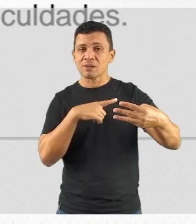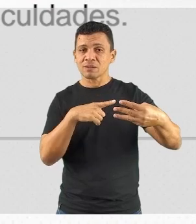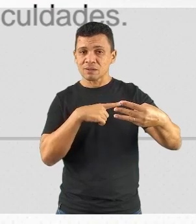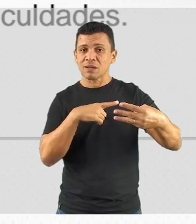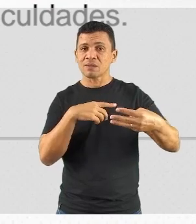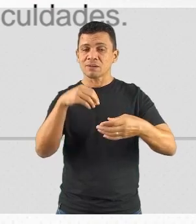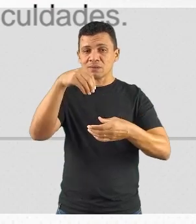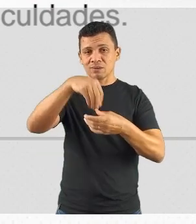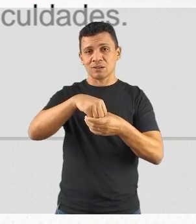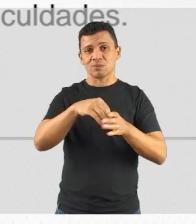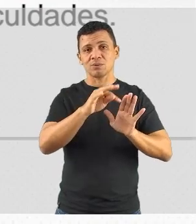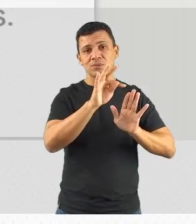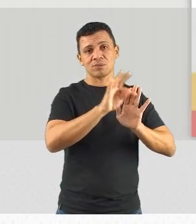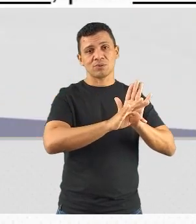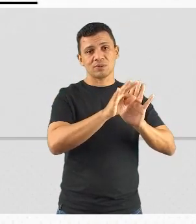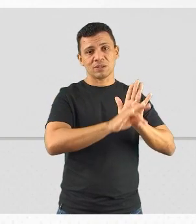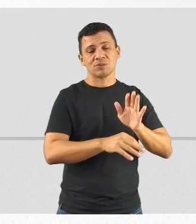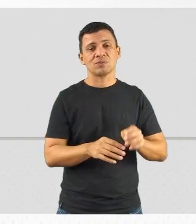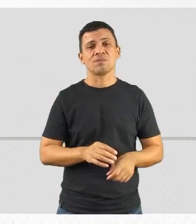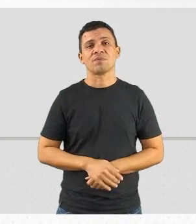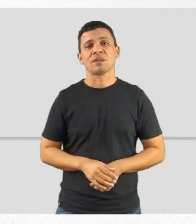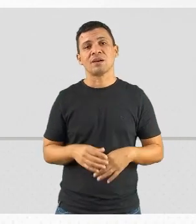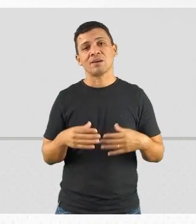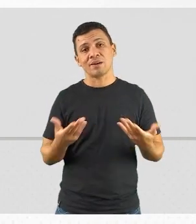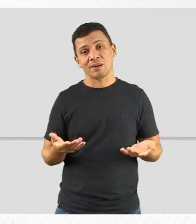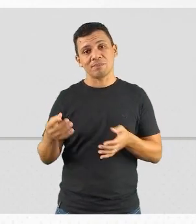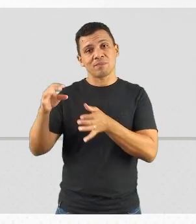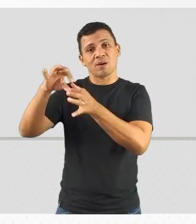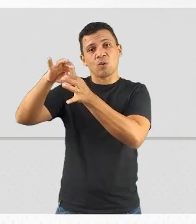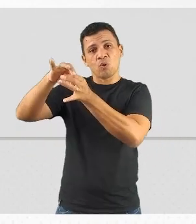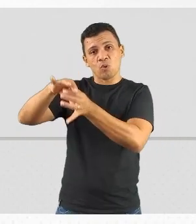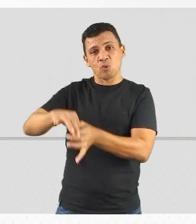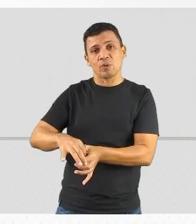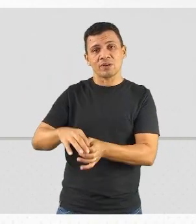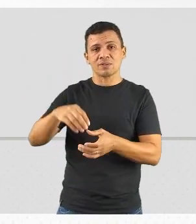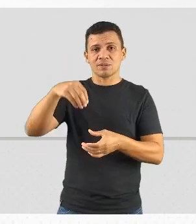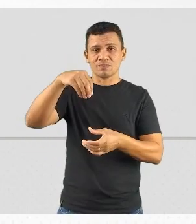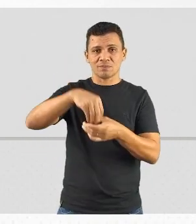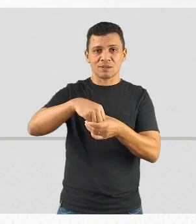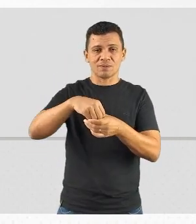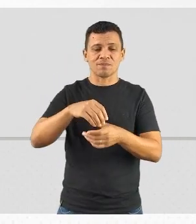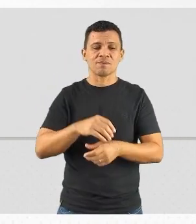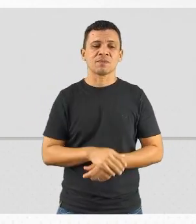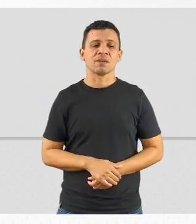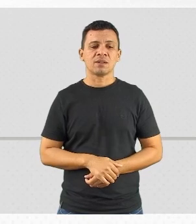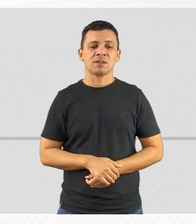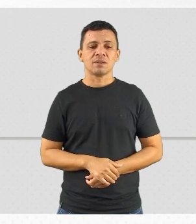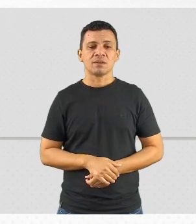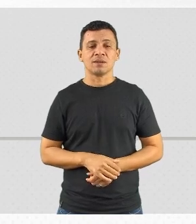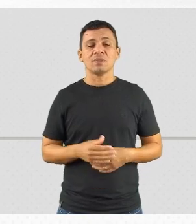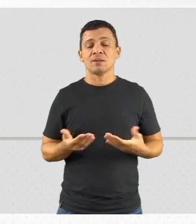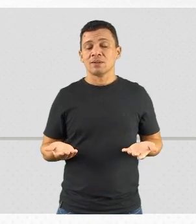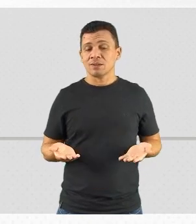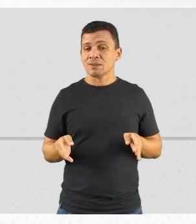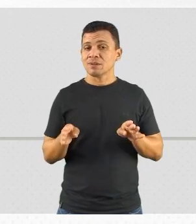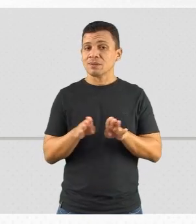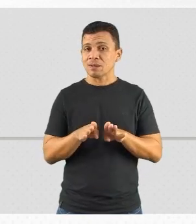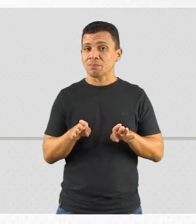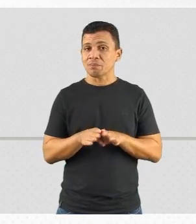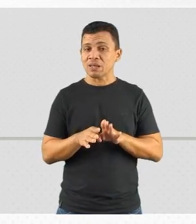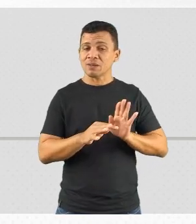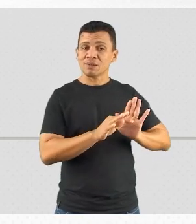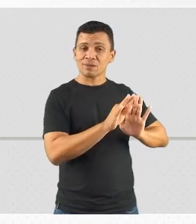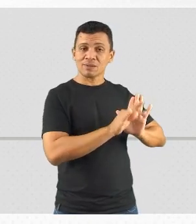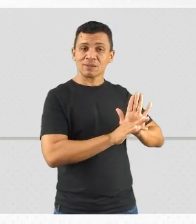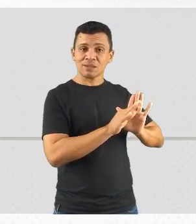dentro do texto. E aí a gente fala que é o quê? Coerência interna. Mas a gente também tem, quando a gente faz a leitura dos